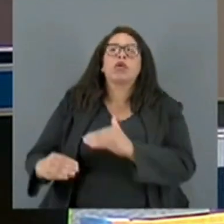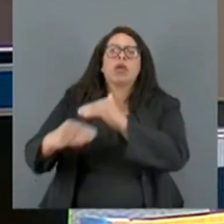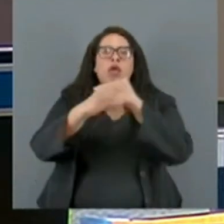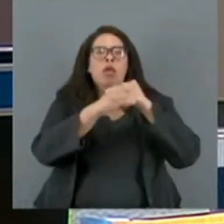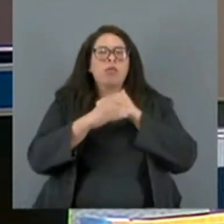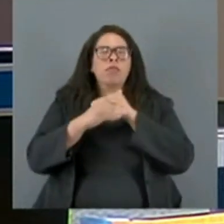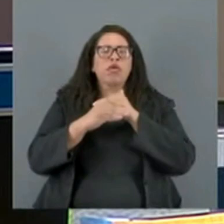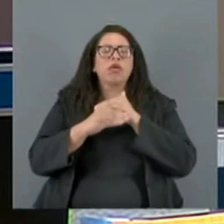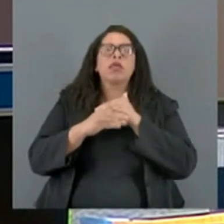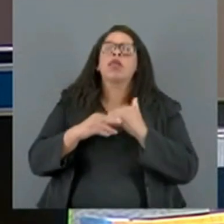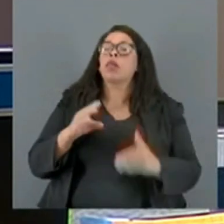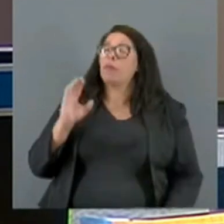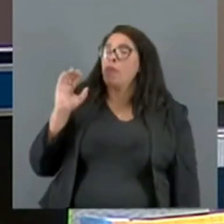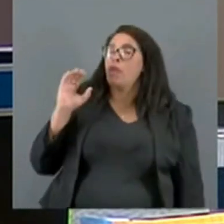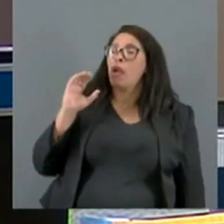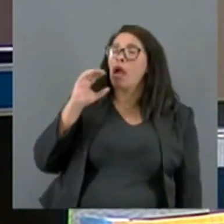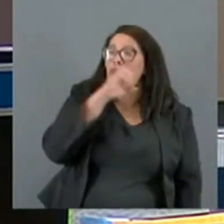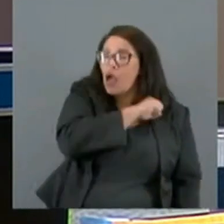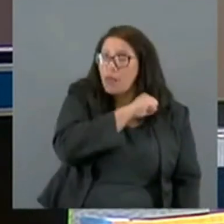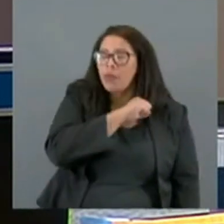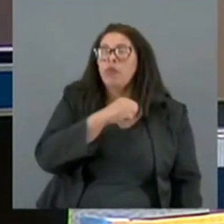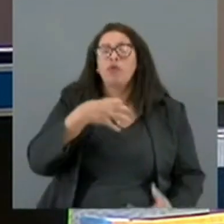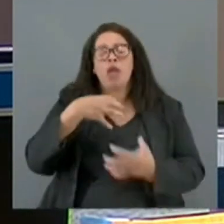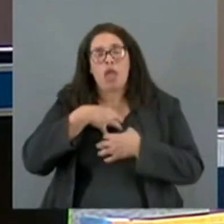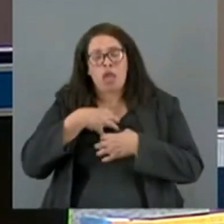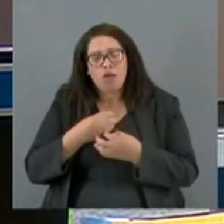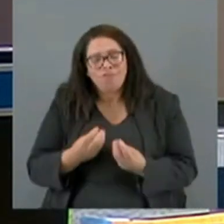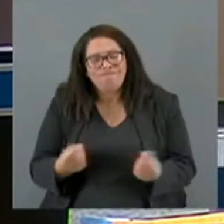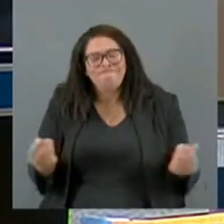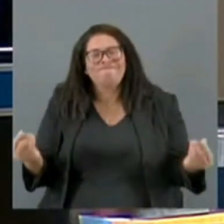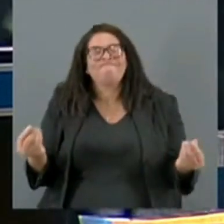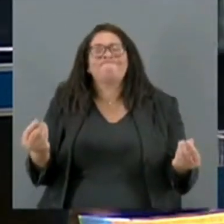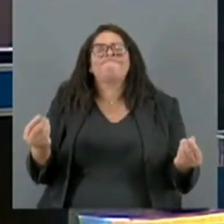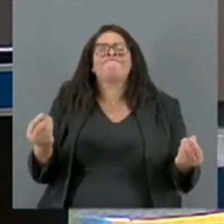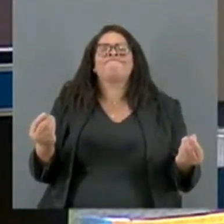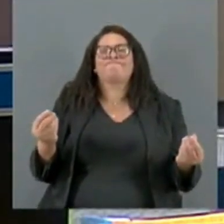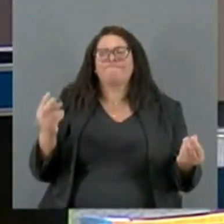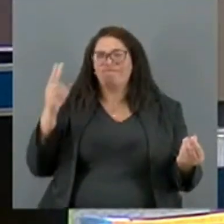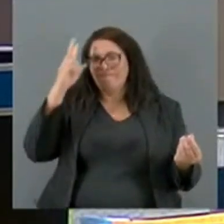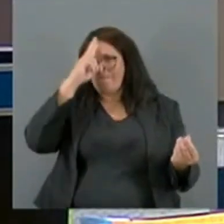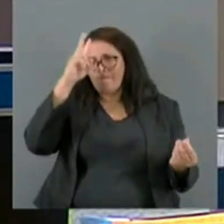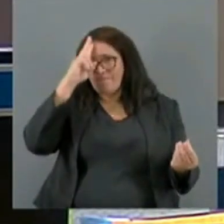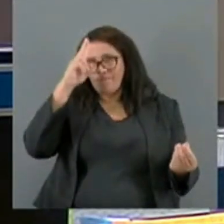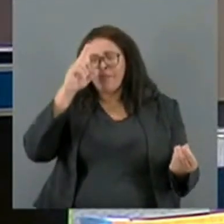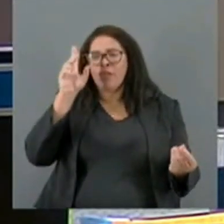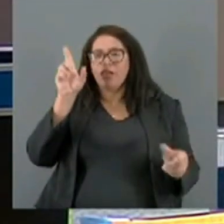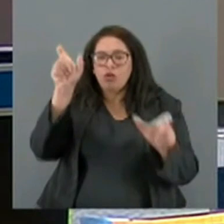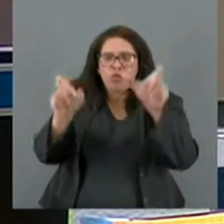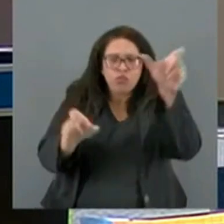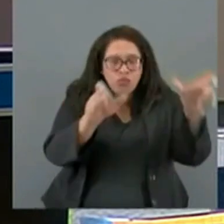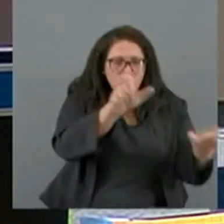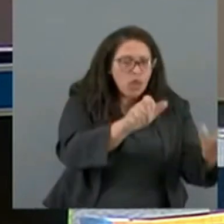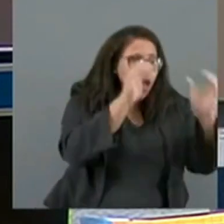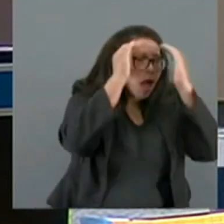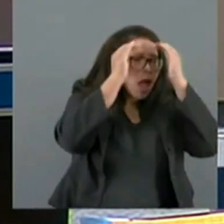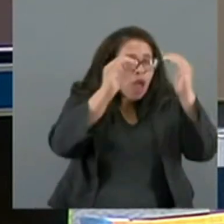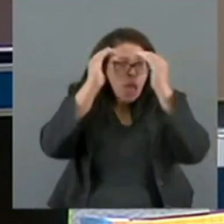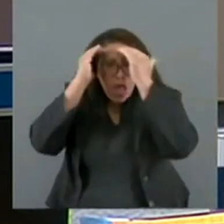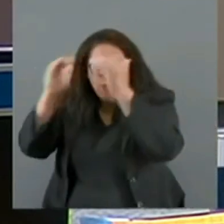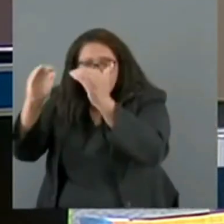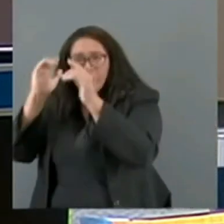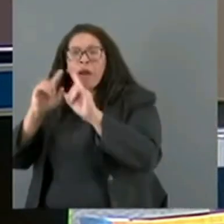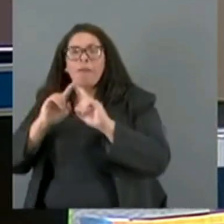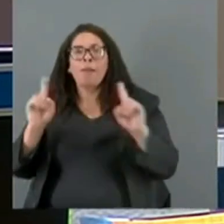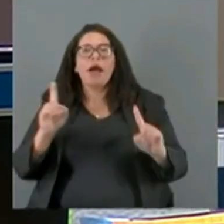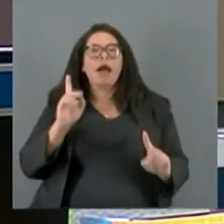e célere, sendo sensível à história pessoal de cada parte,